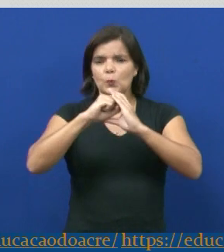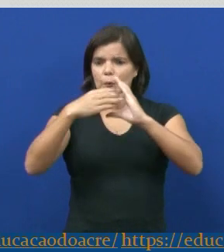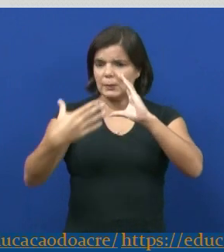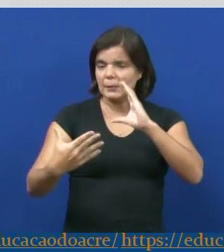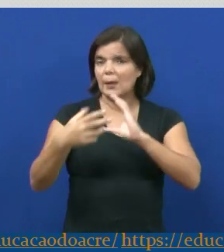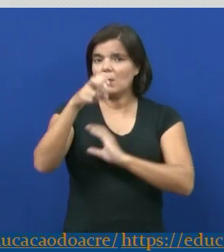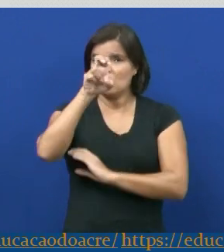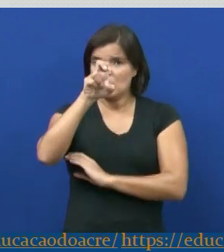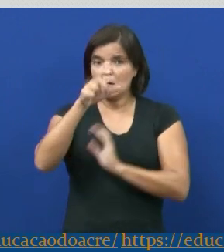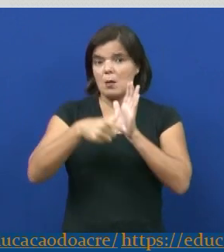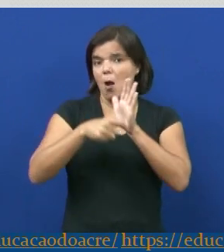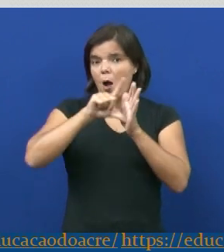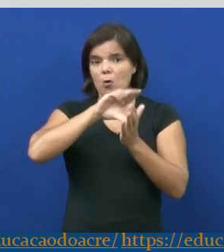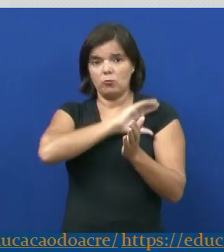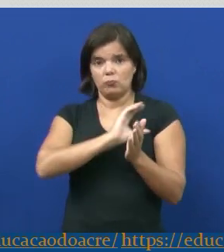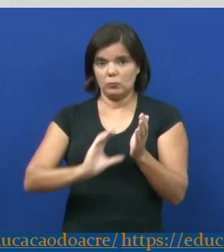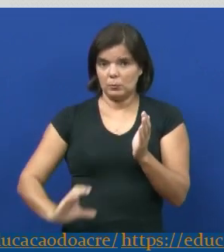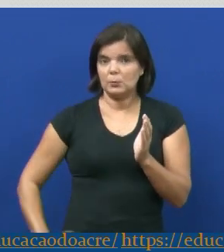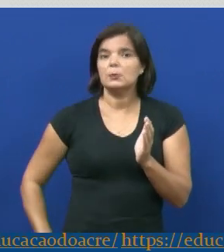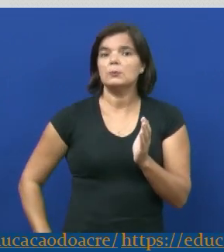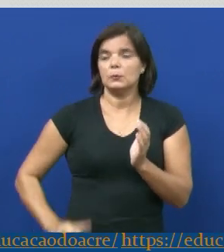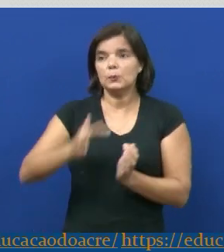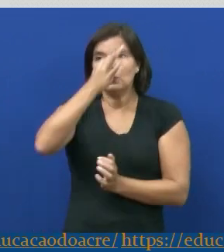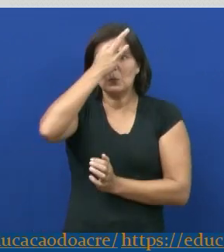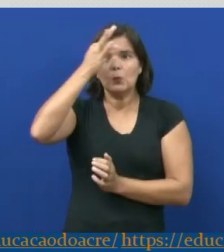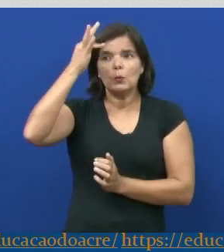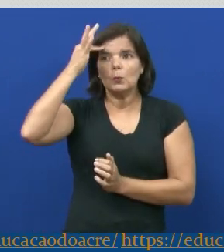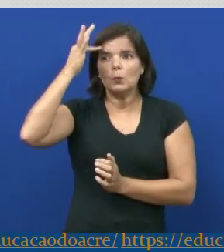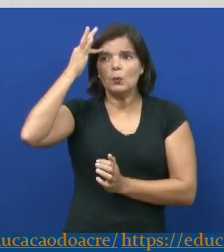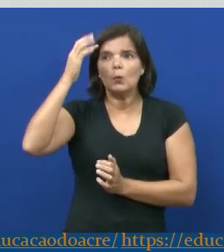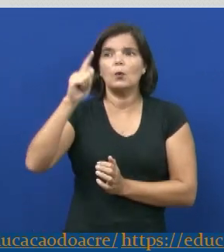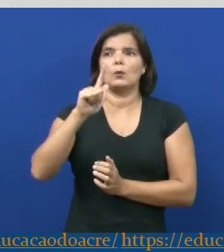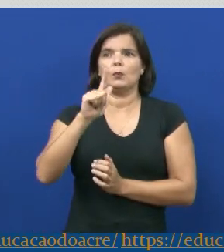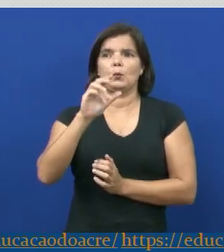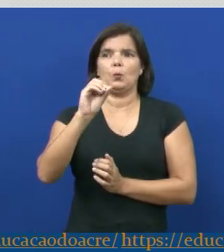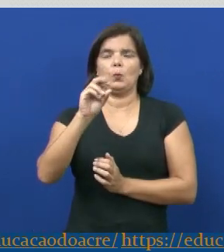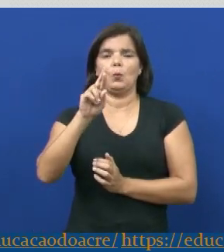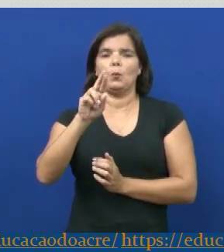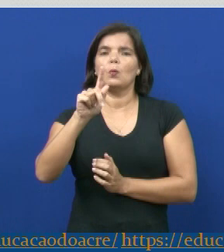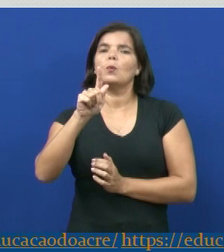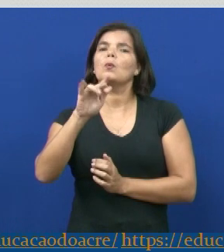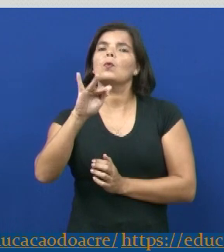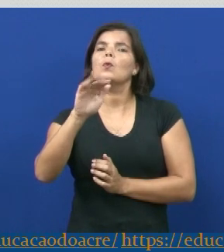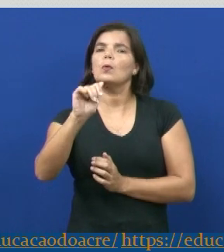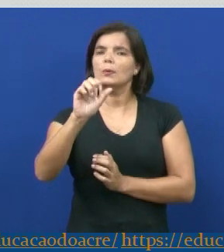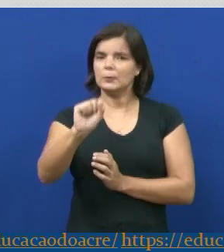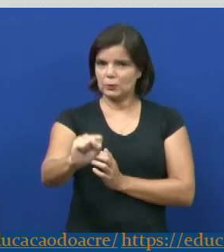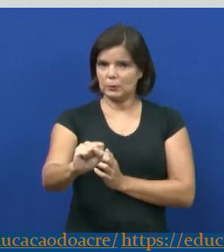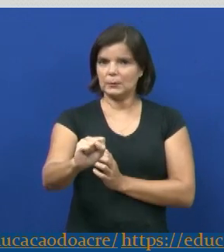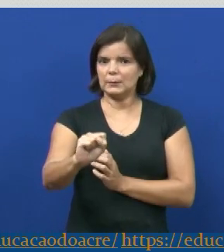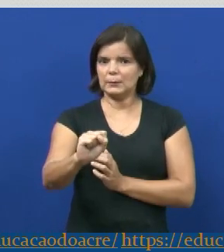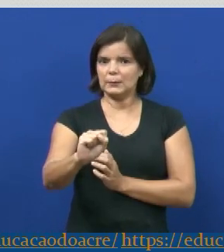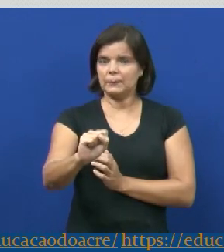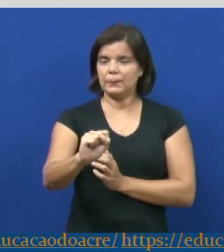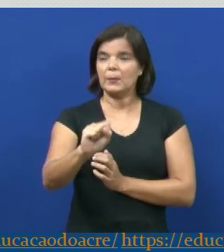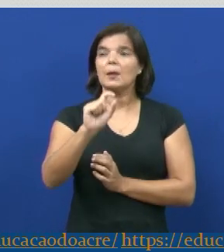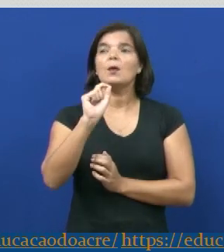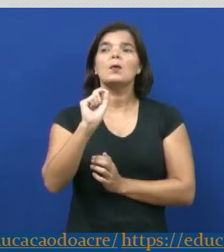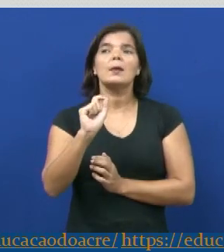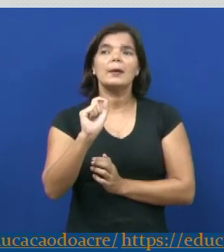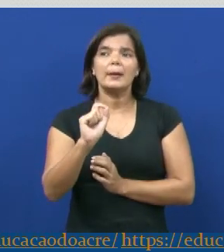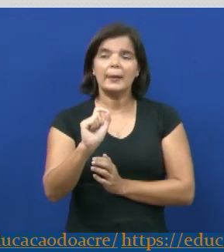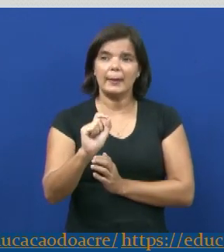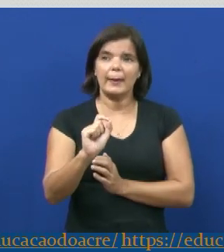V a.C., com o filósofo Górgias, tá? O filósofo Górgias